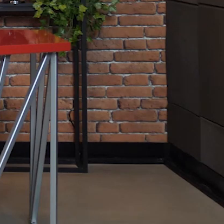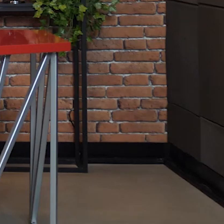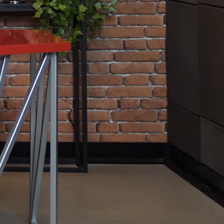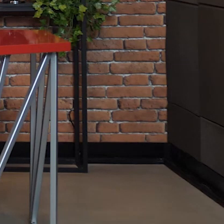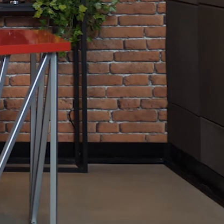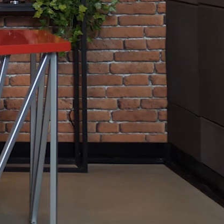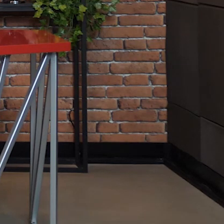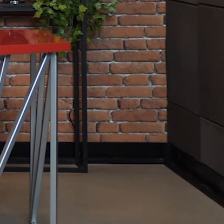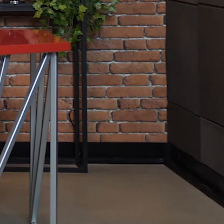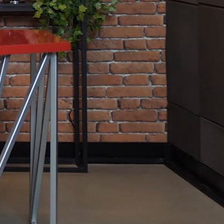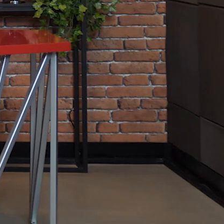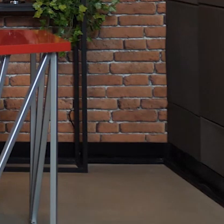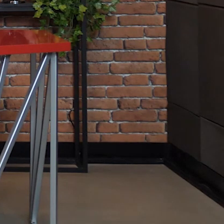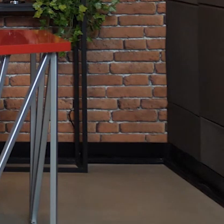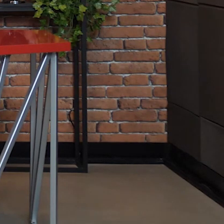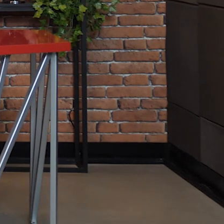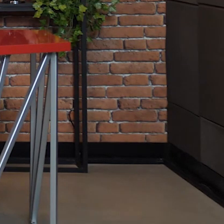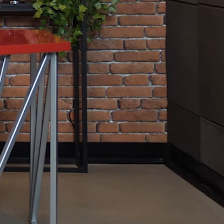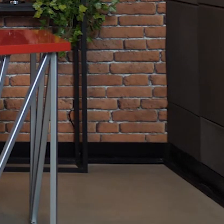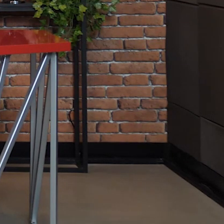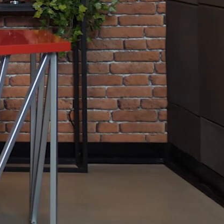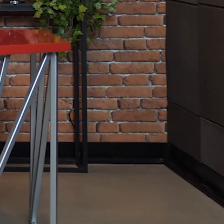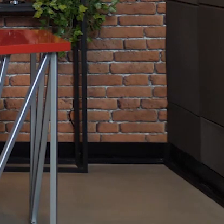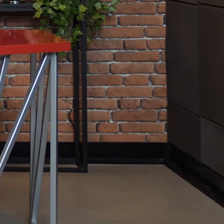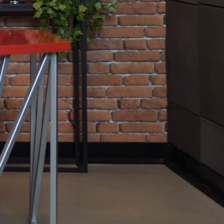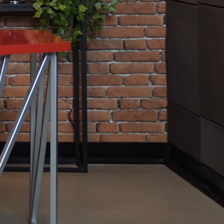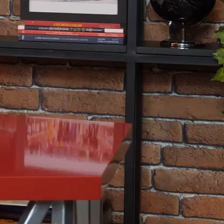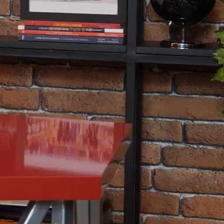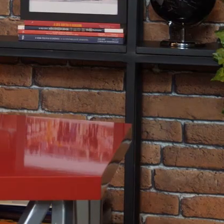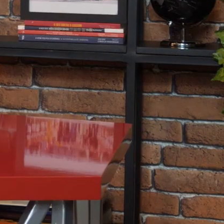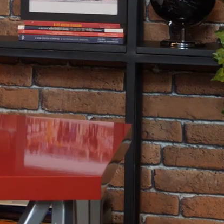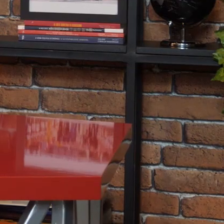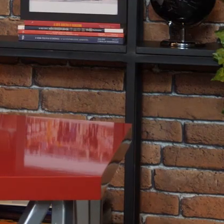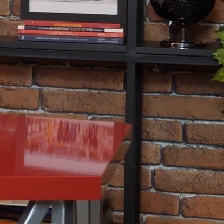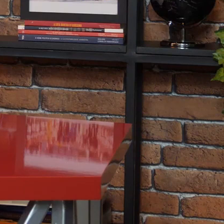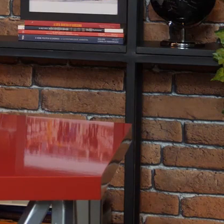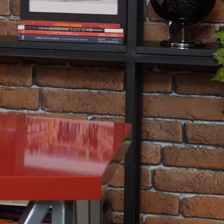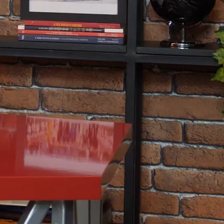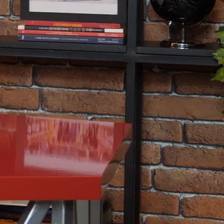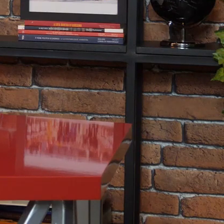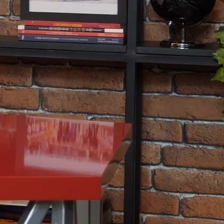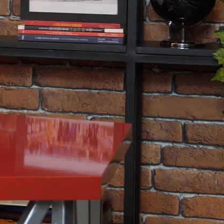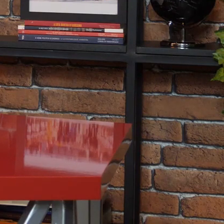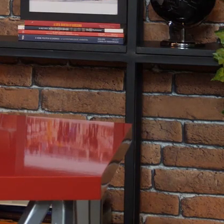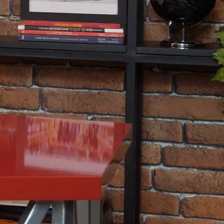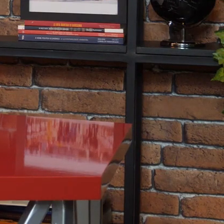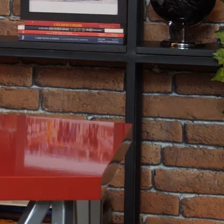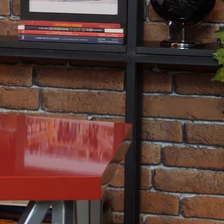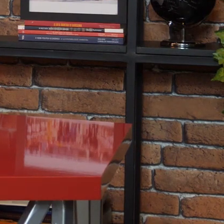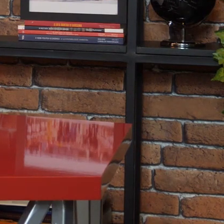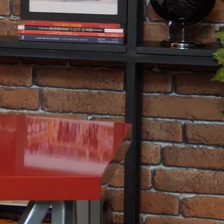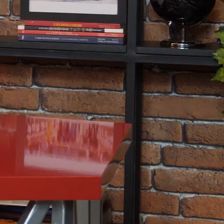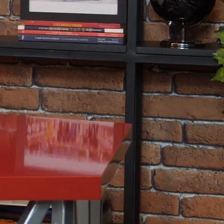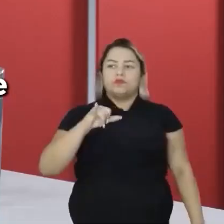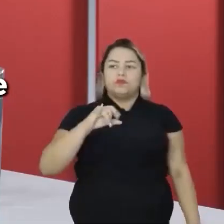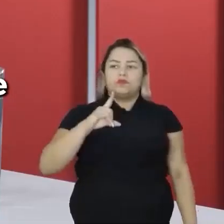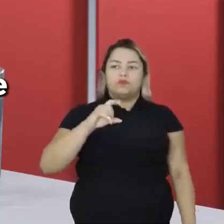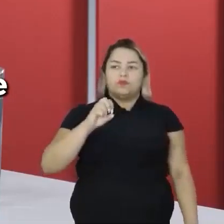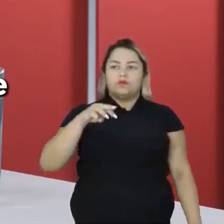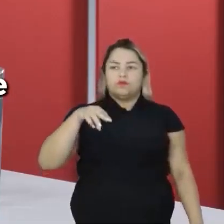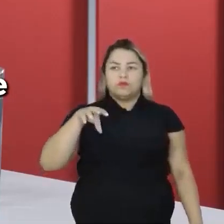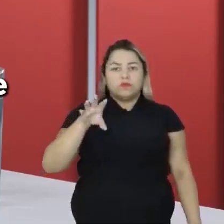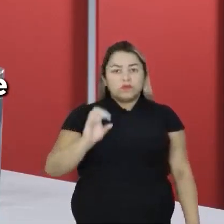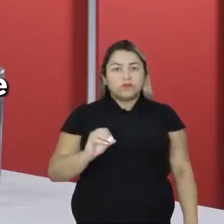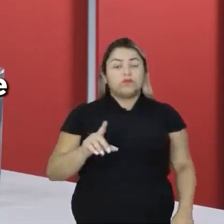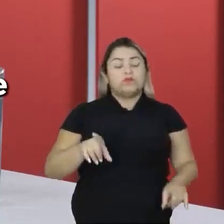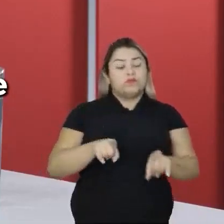que o seu retorno será para somar esforços com o governo Lula para a retomada da democracia e da reconstrução do Brasil. Nós temos um